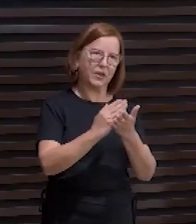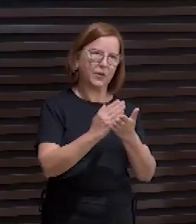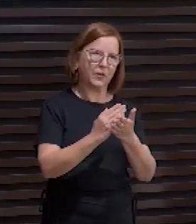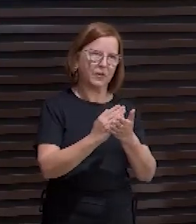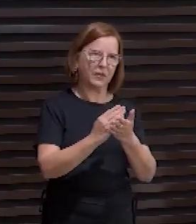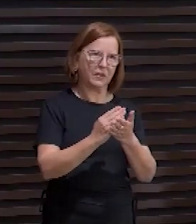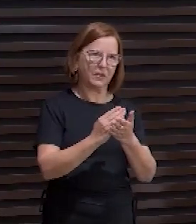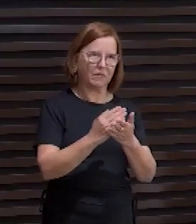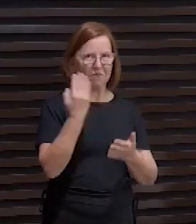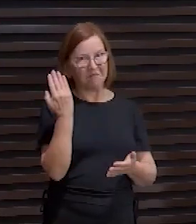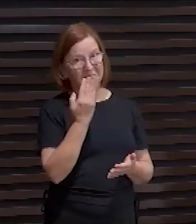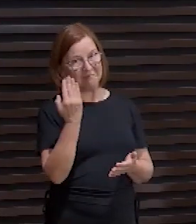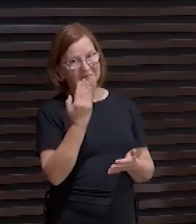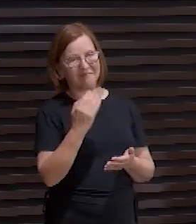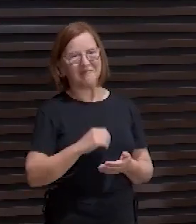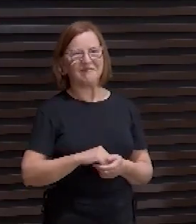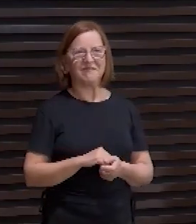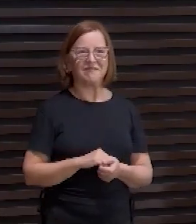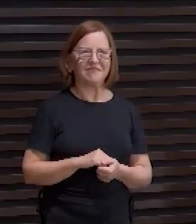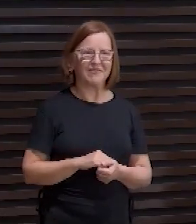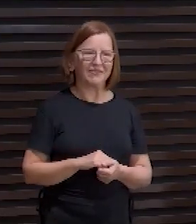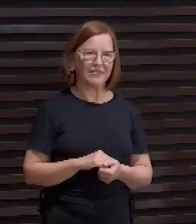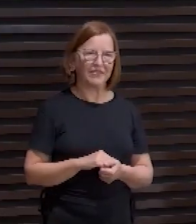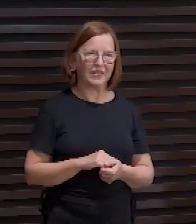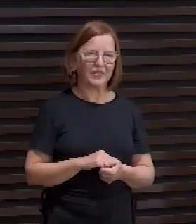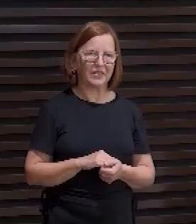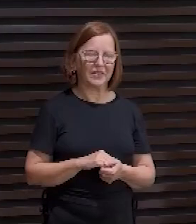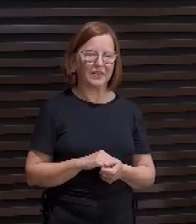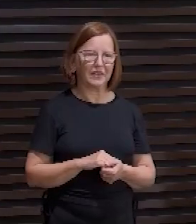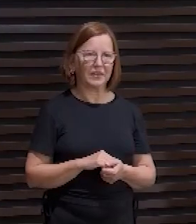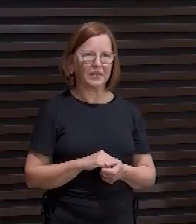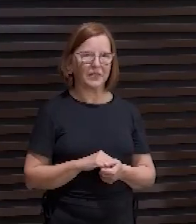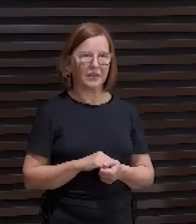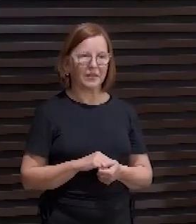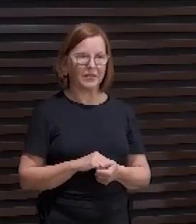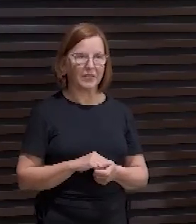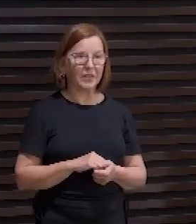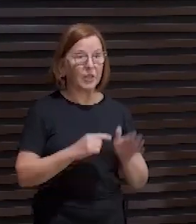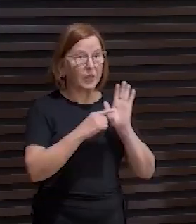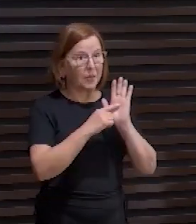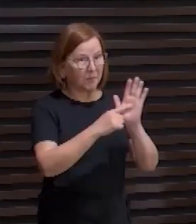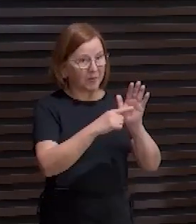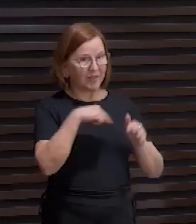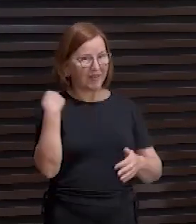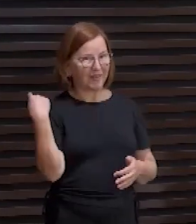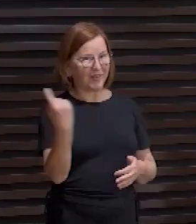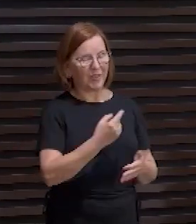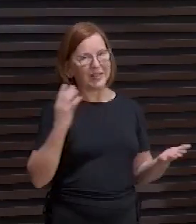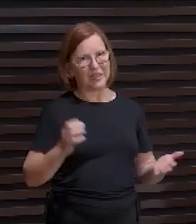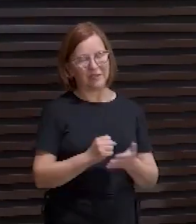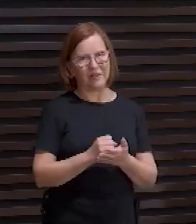testes condicionais, que funcionam como evidência da nossa salvação. Então, como que João vai construir